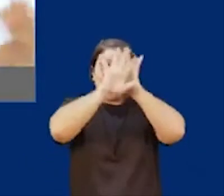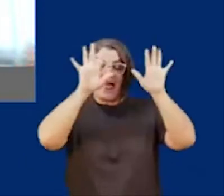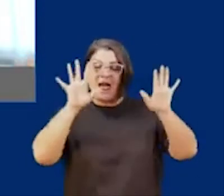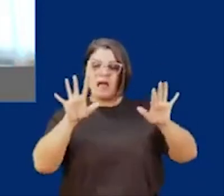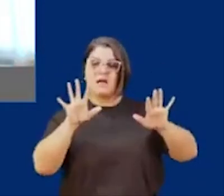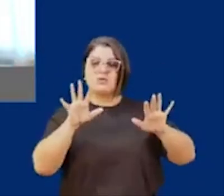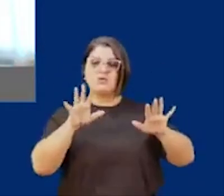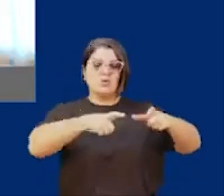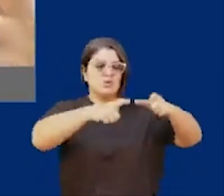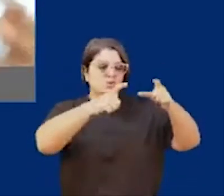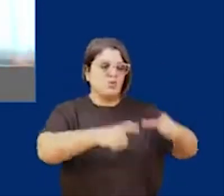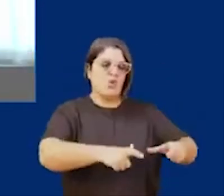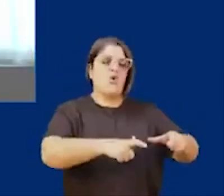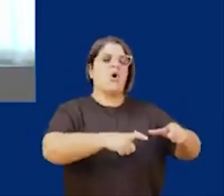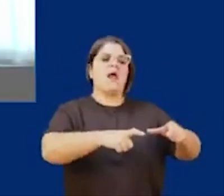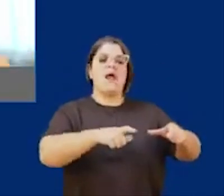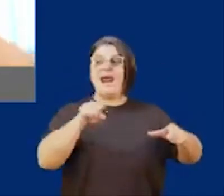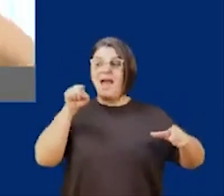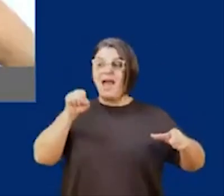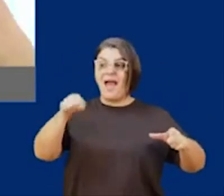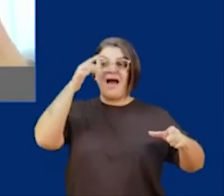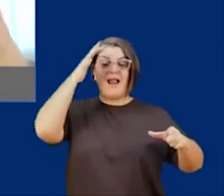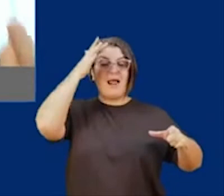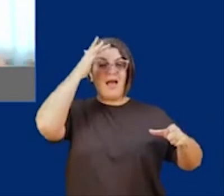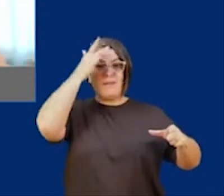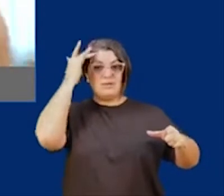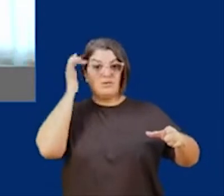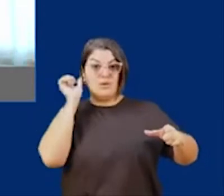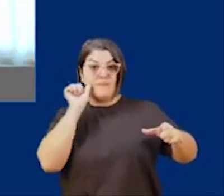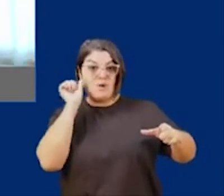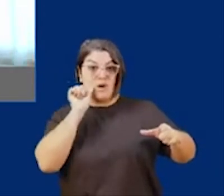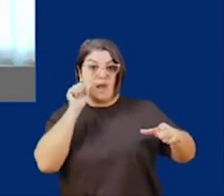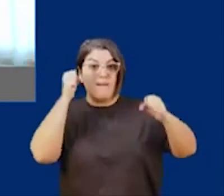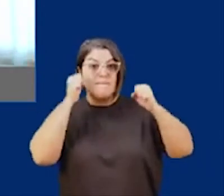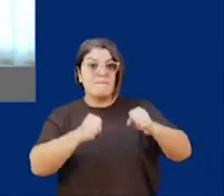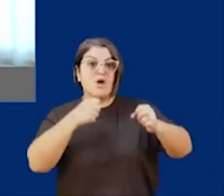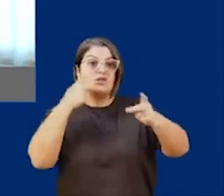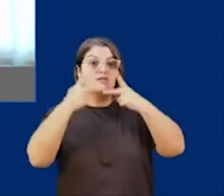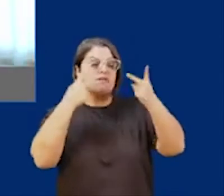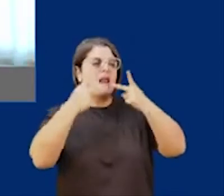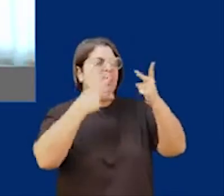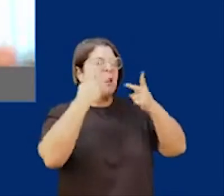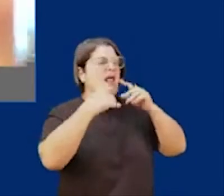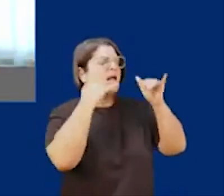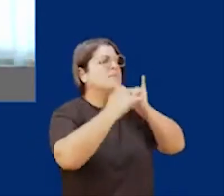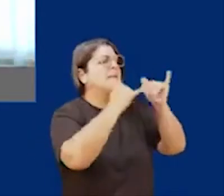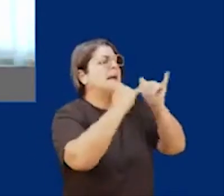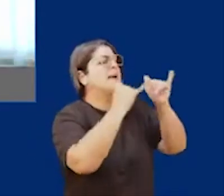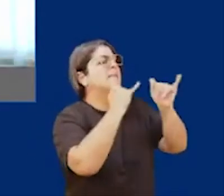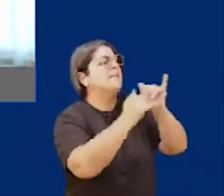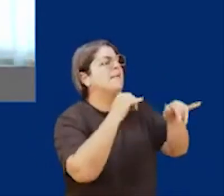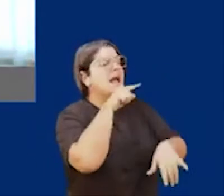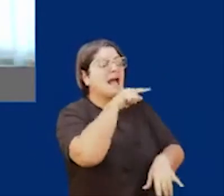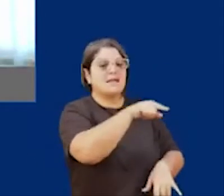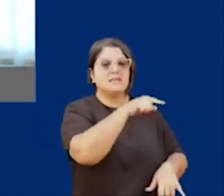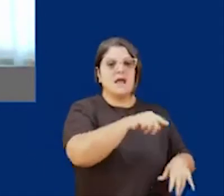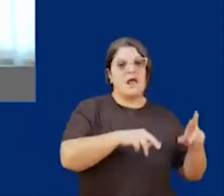ou mais de um lugar, ou mais de uma pessoa, com que ela pode falar tudo o que ela está sentindo e que ela vai ter um